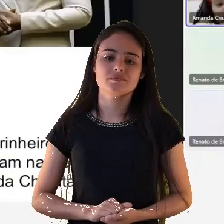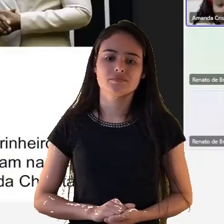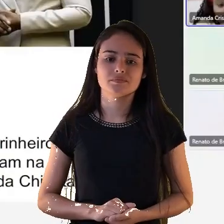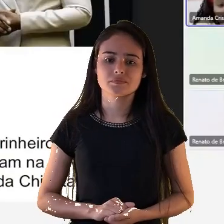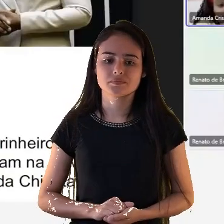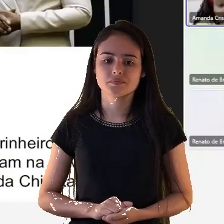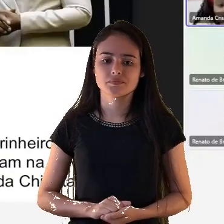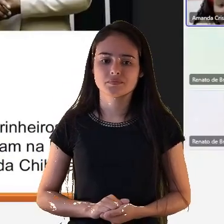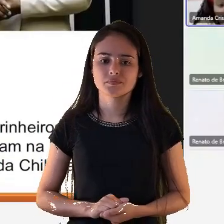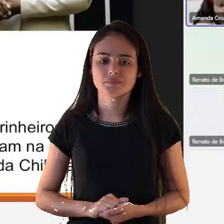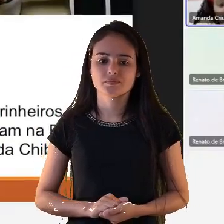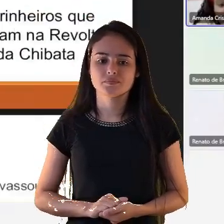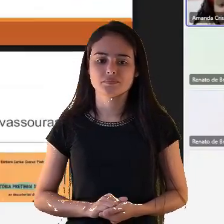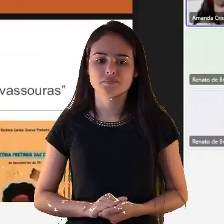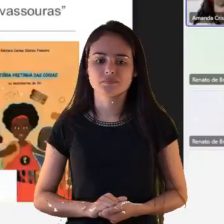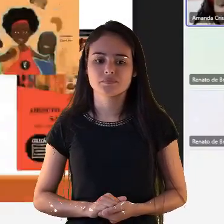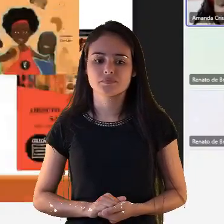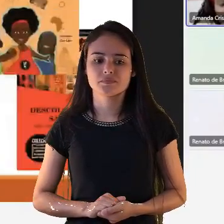Lelo?